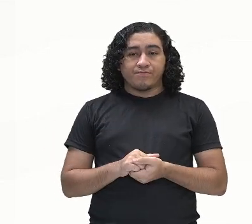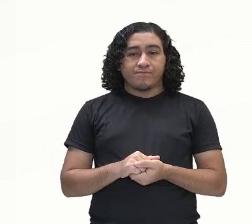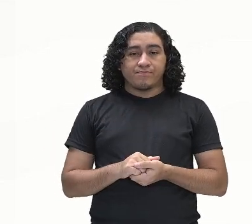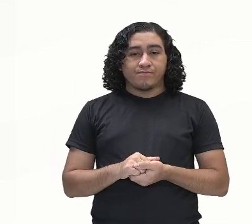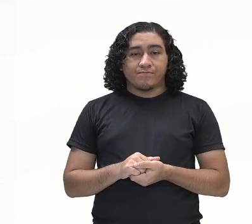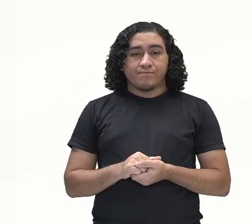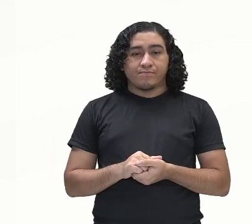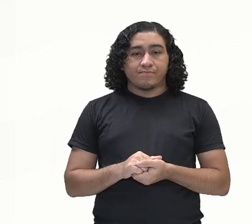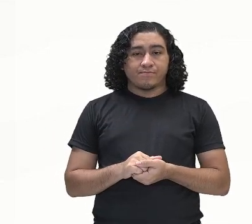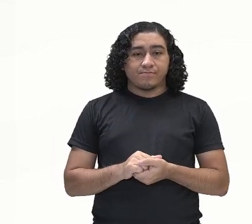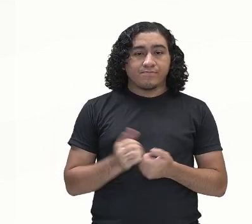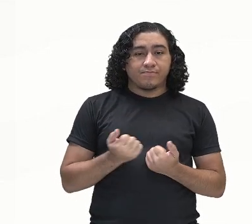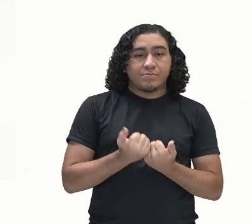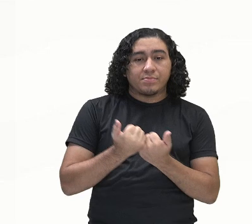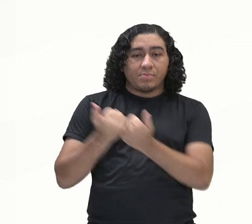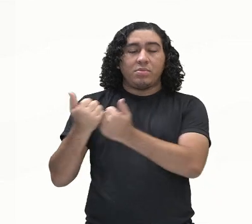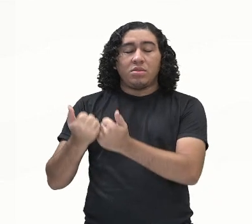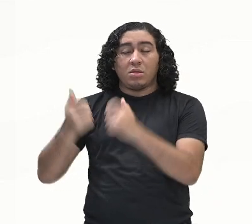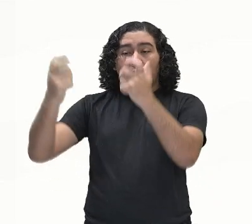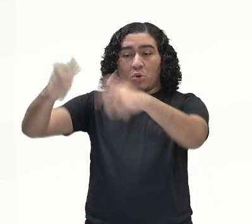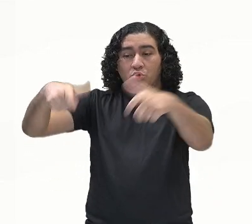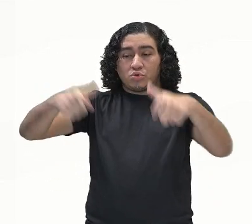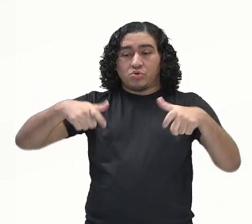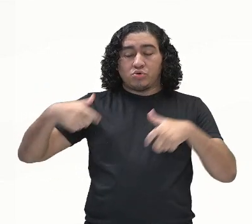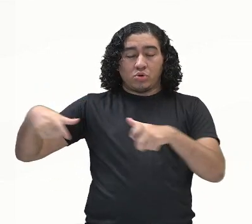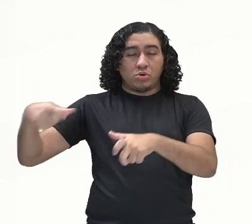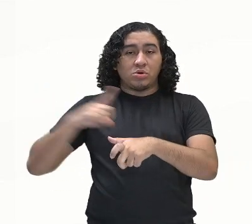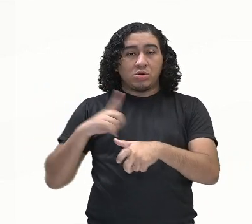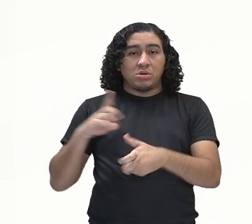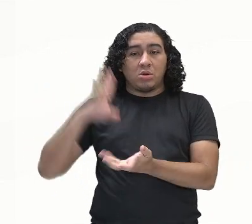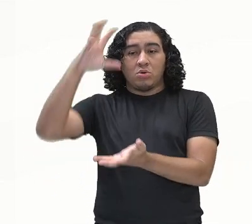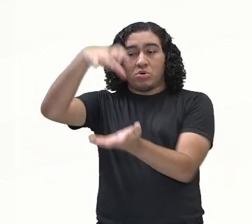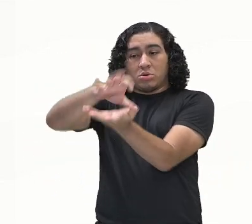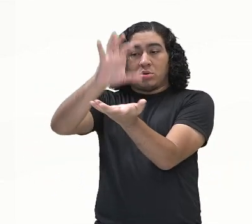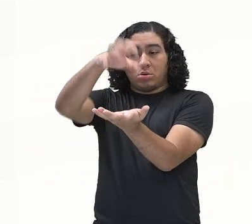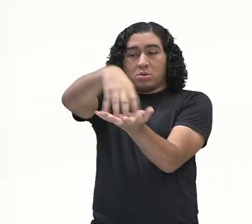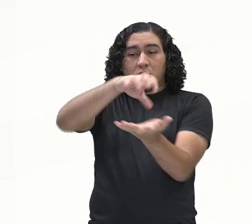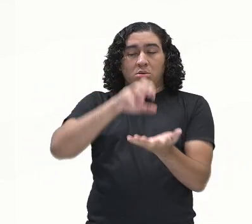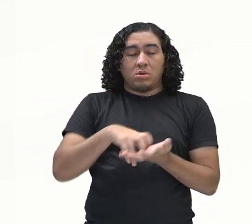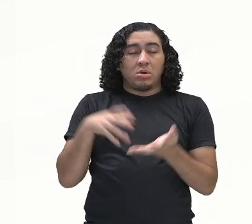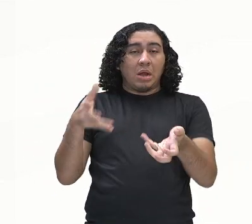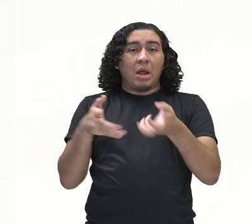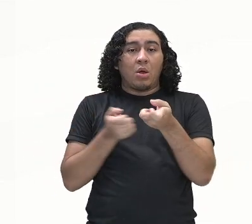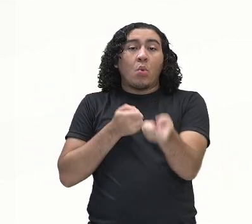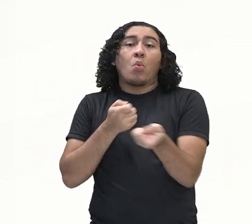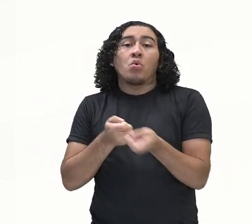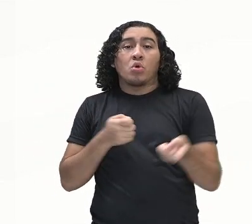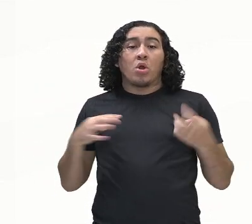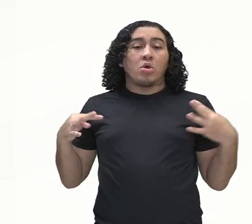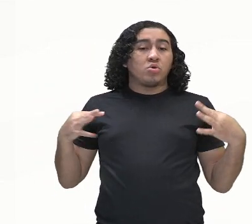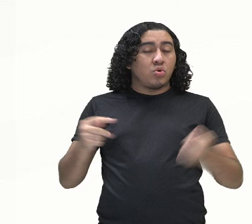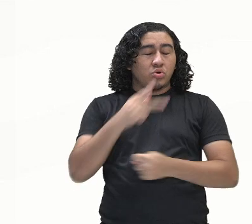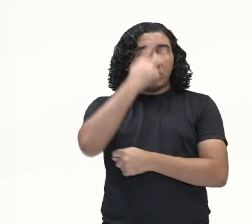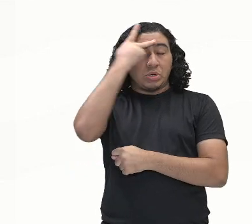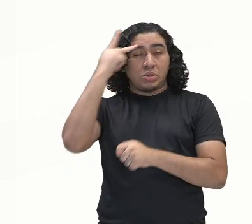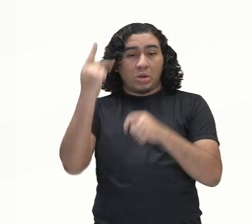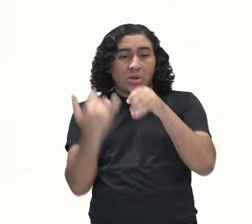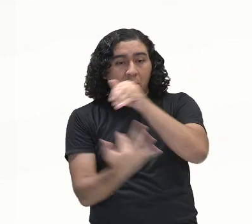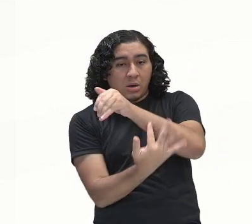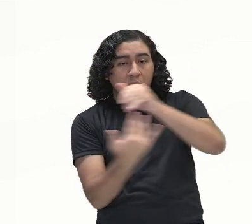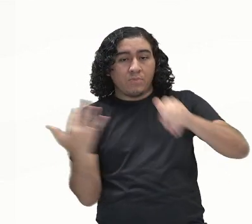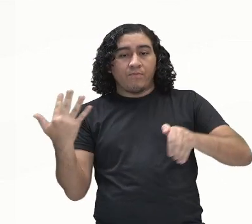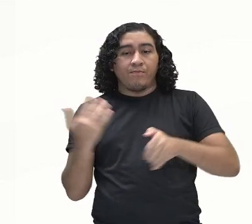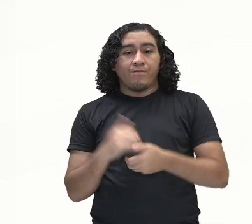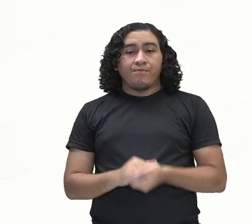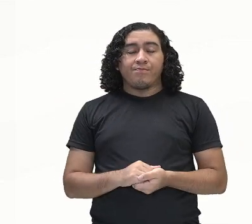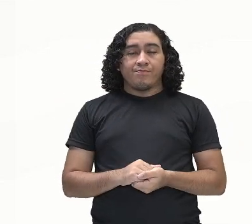instalação de outros locais, né, de instalação, visando aí a controlar essa circulação. E a partir disso, a